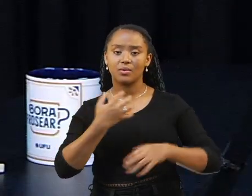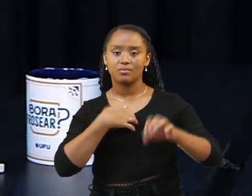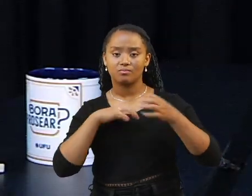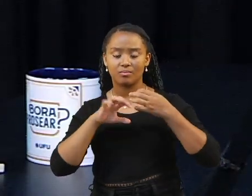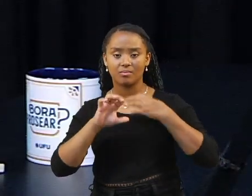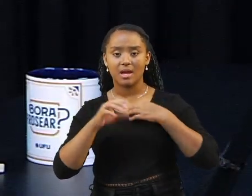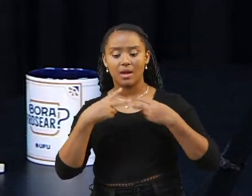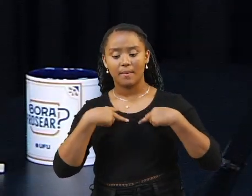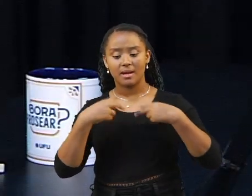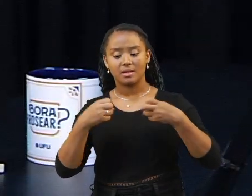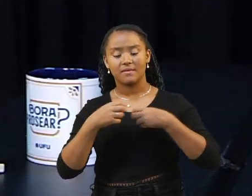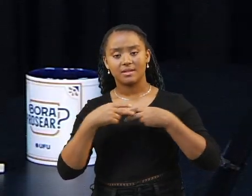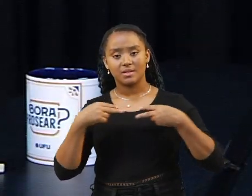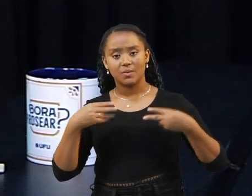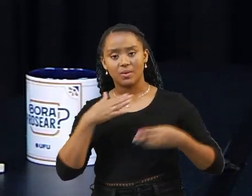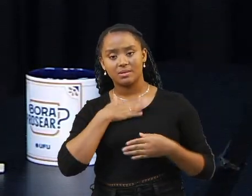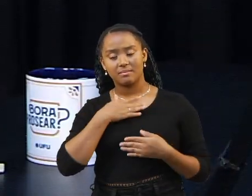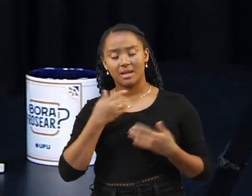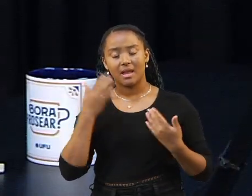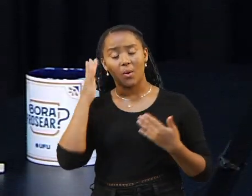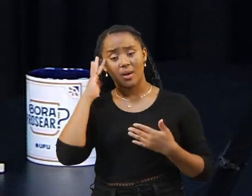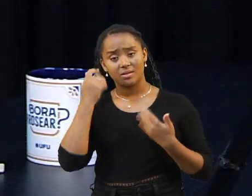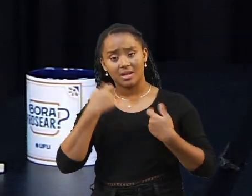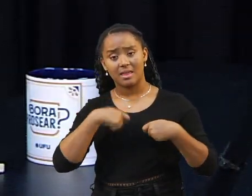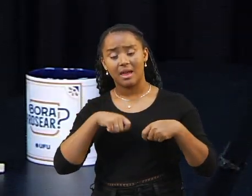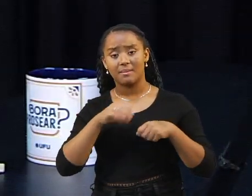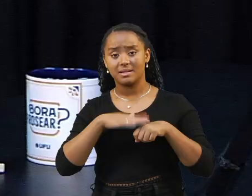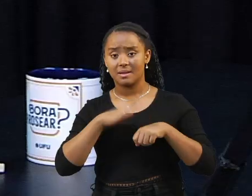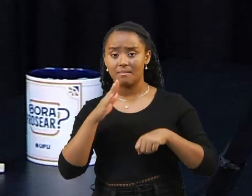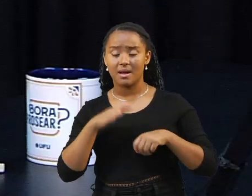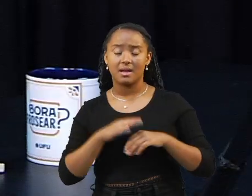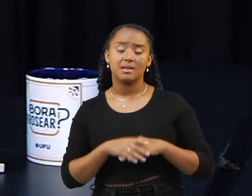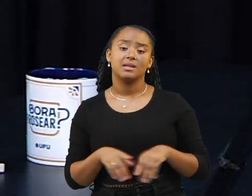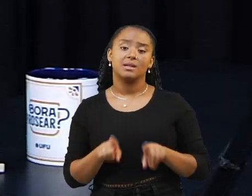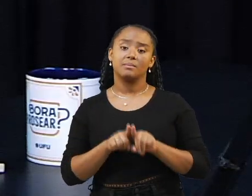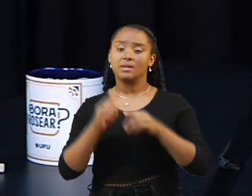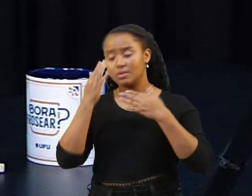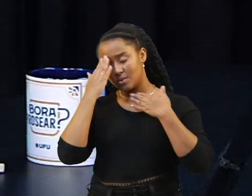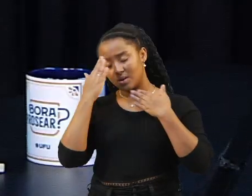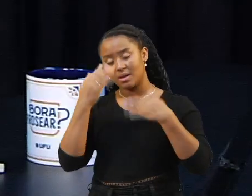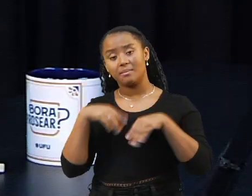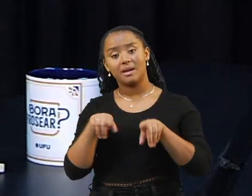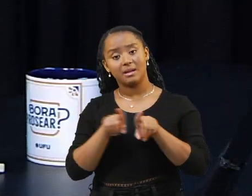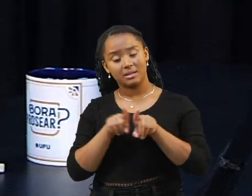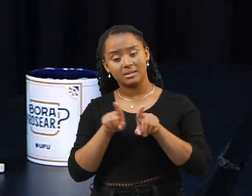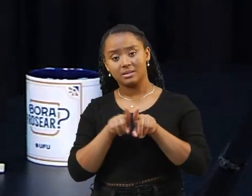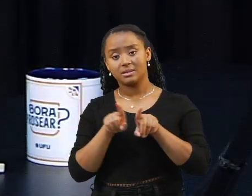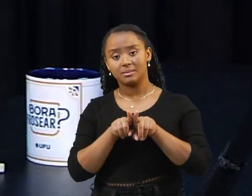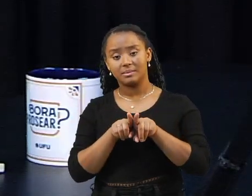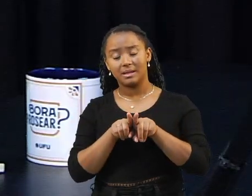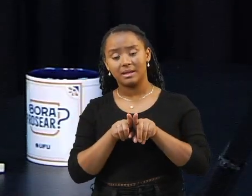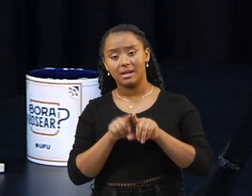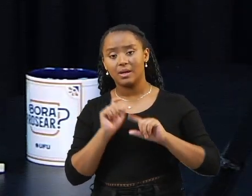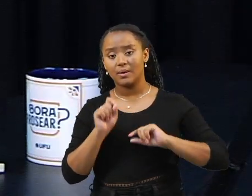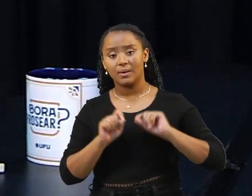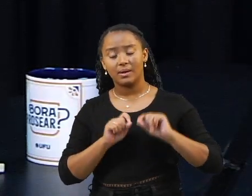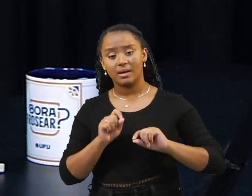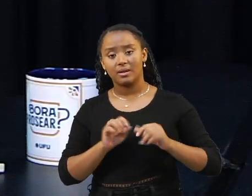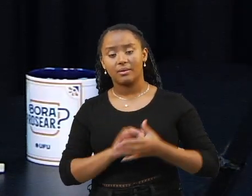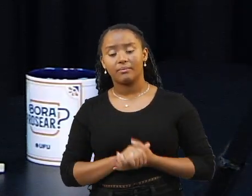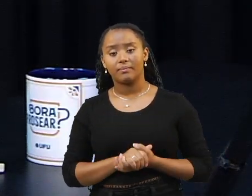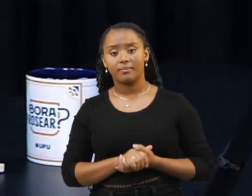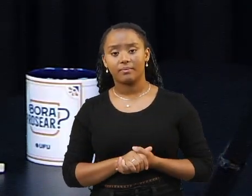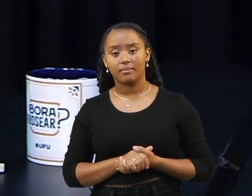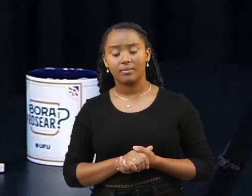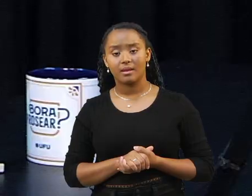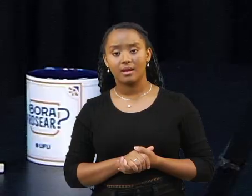sou empática, eu percebo isso em mim, acho que posso ser mais. Sou grata, mas, ao mesmo tempo,